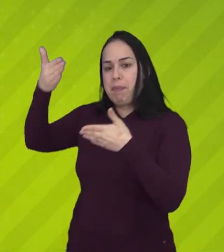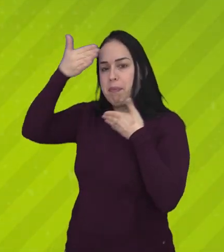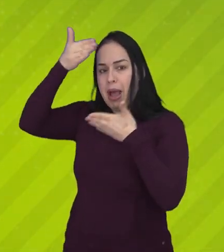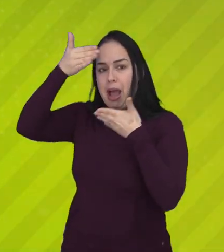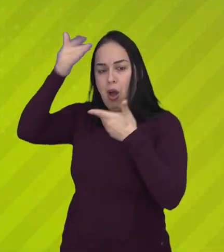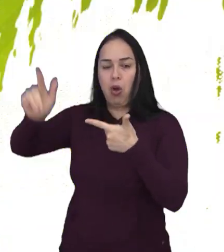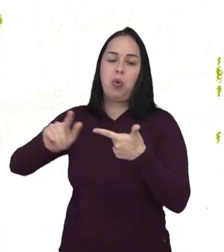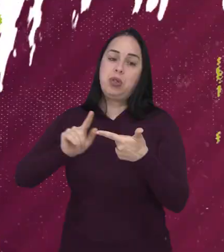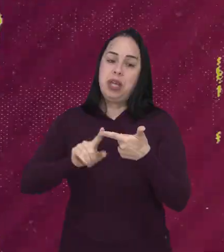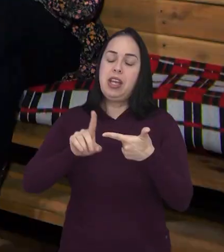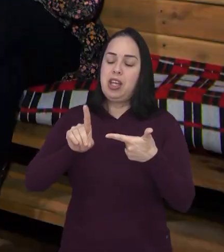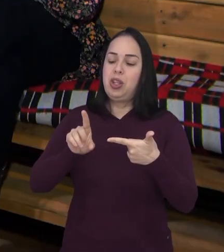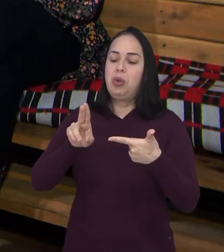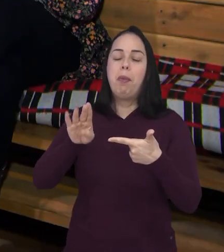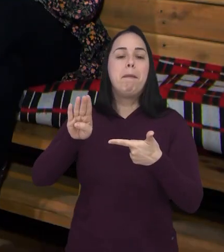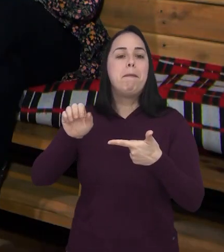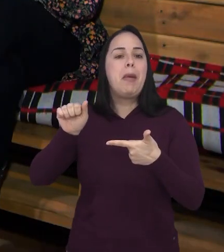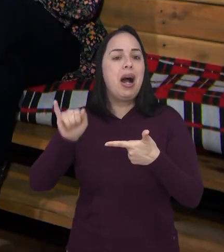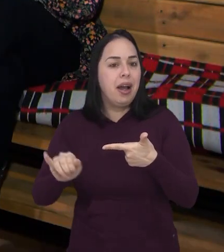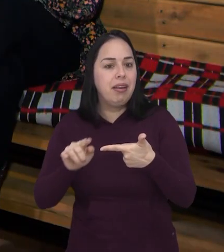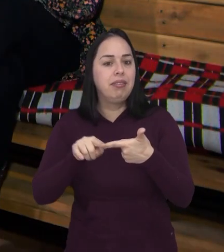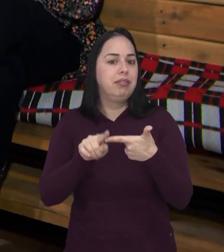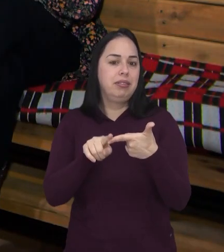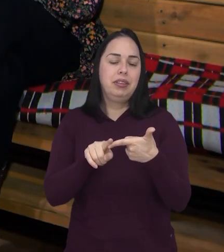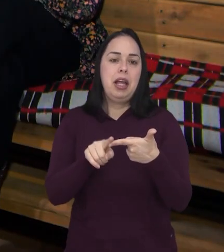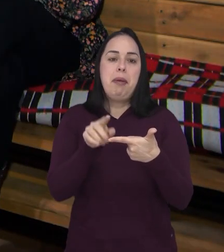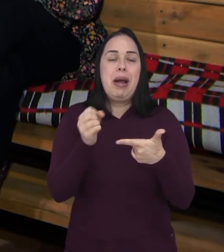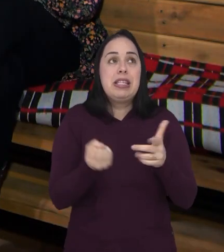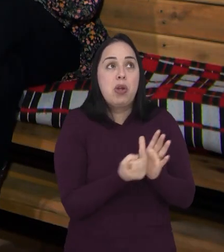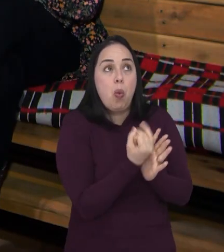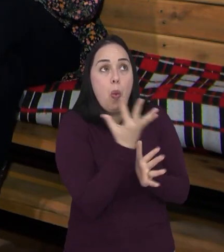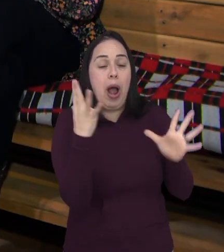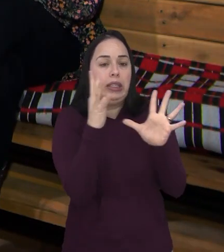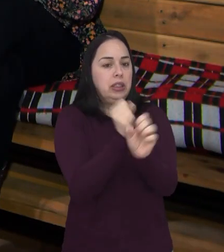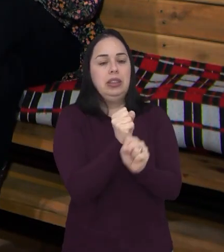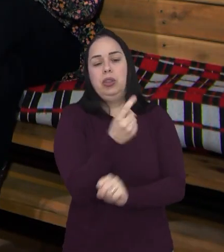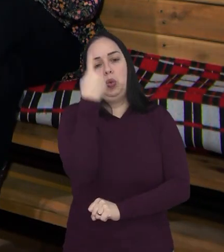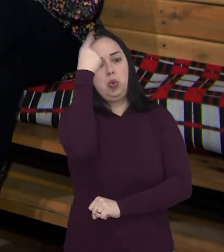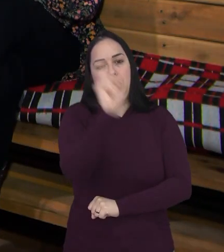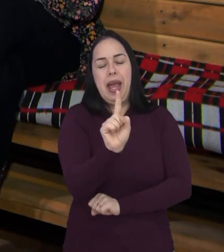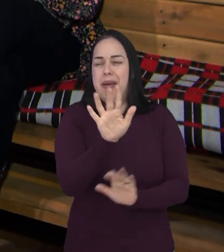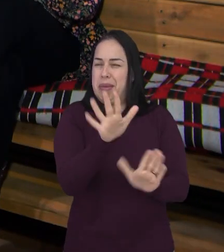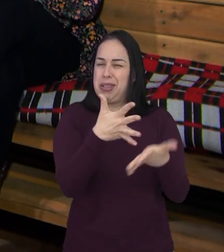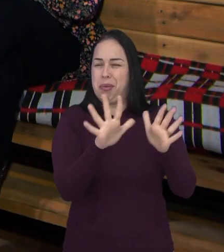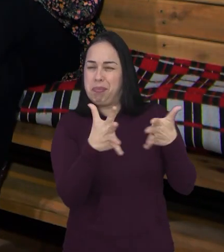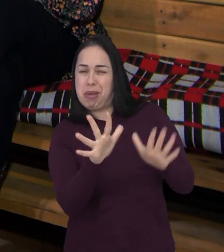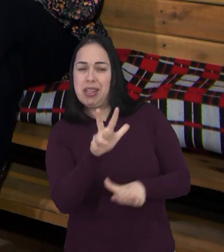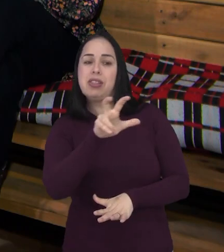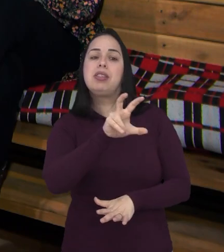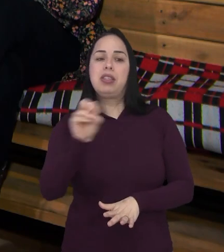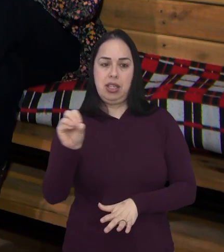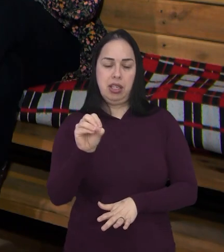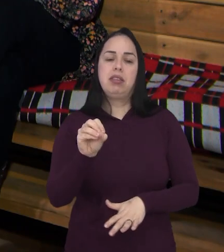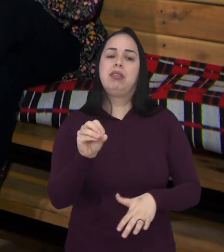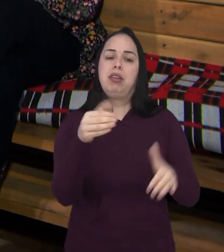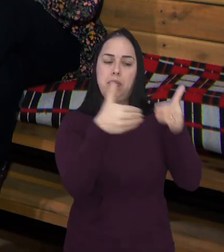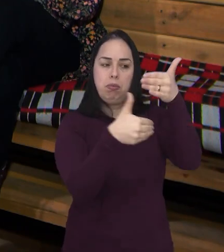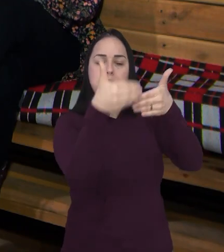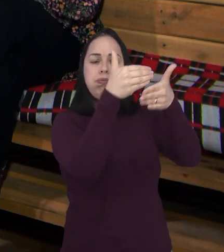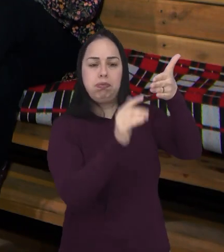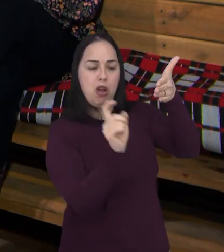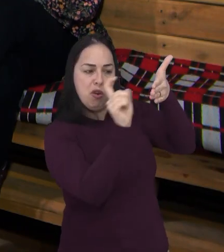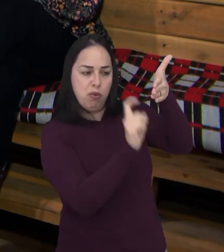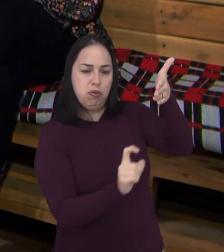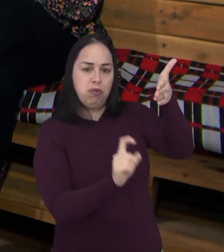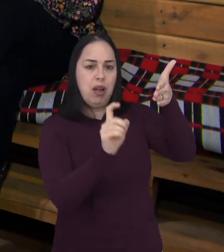e Dubai. Praticamente, não sei te dizer, mas acima de umas 500 paredes no mínimo. É muita